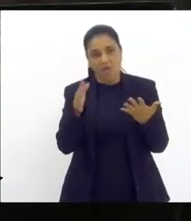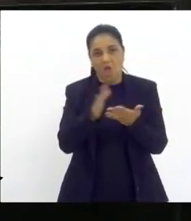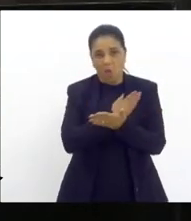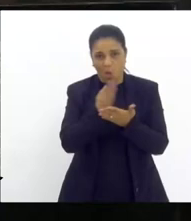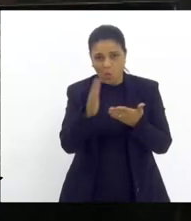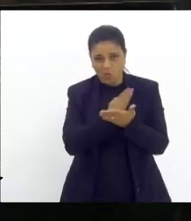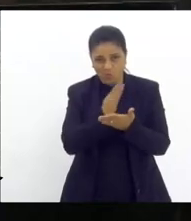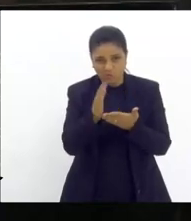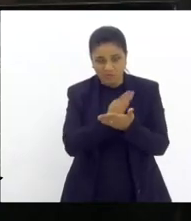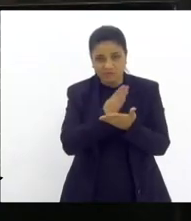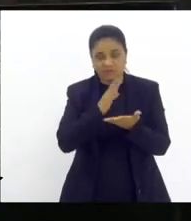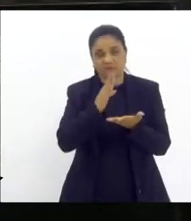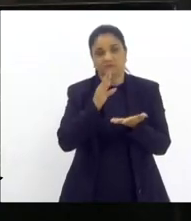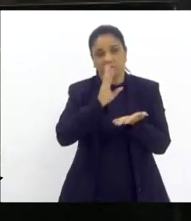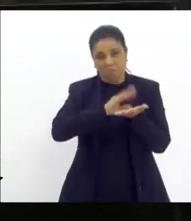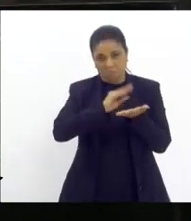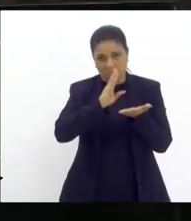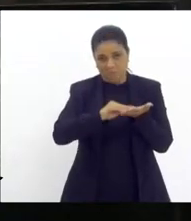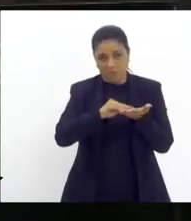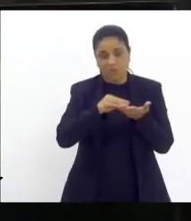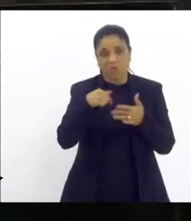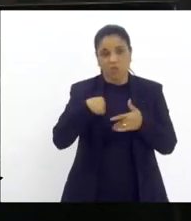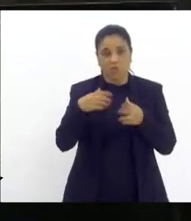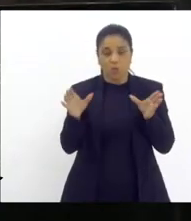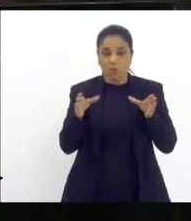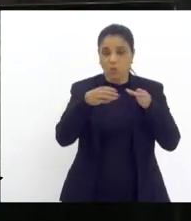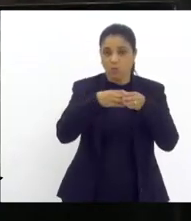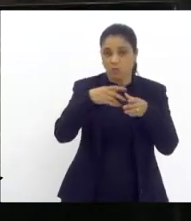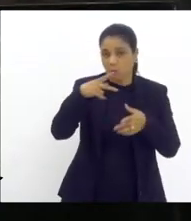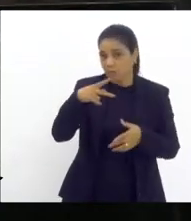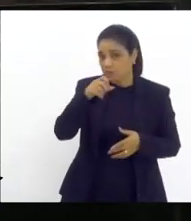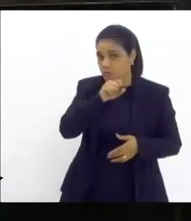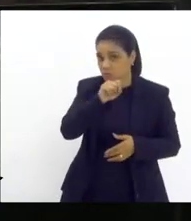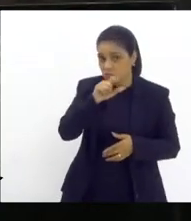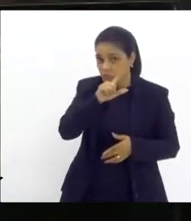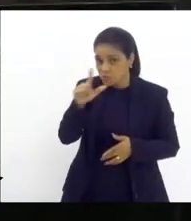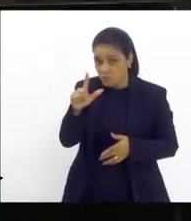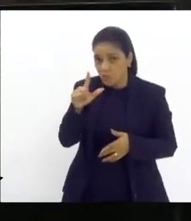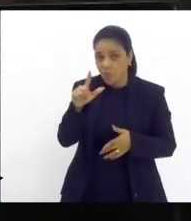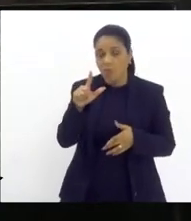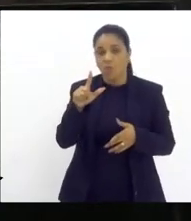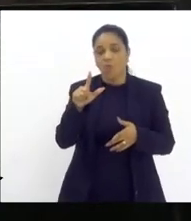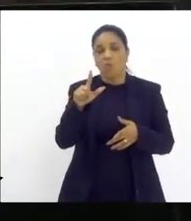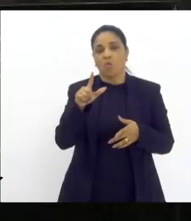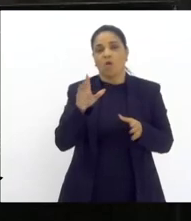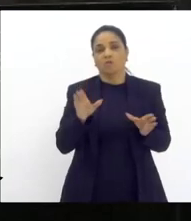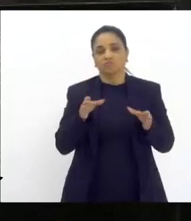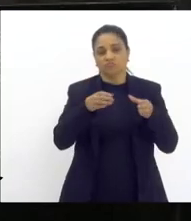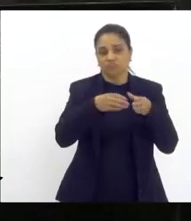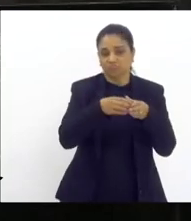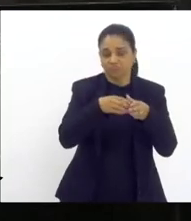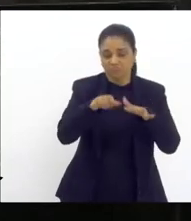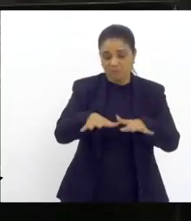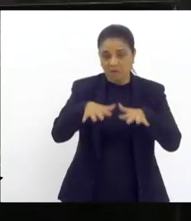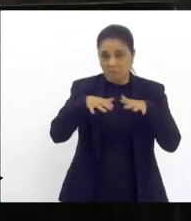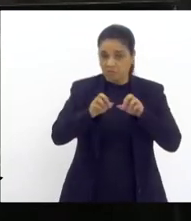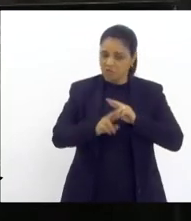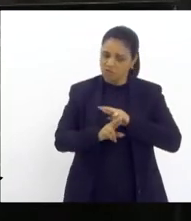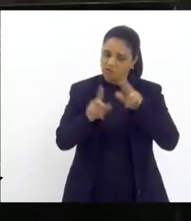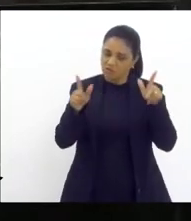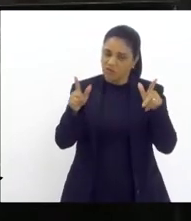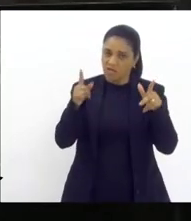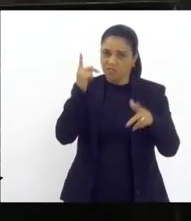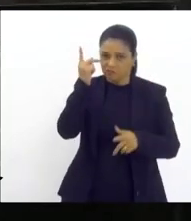nós da bancada do pessoal E acho que o Parlamento do seu conjunto é diferente independente das posições políticas